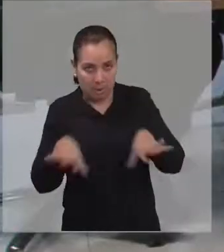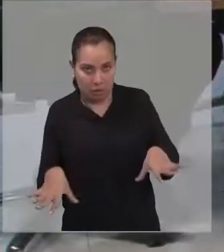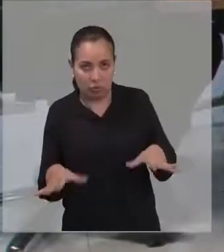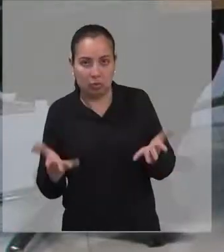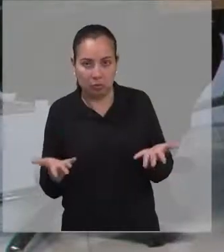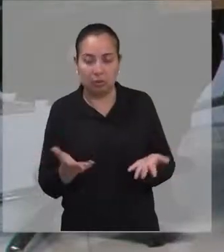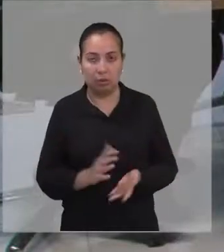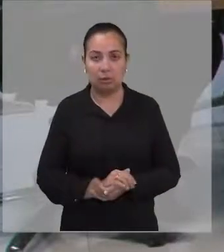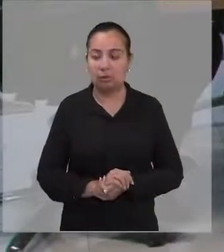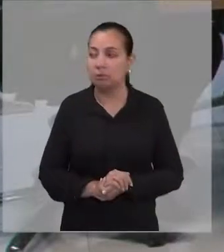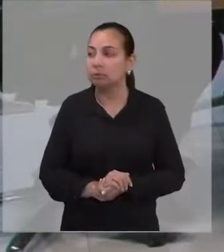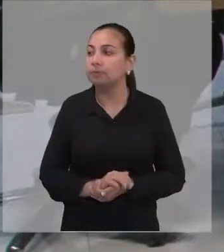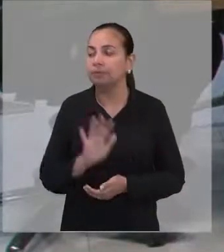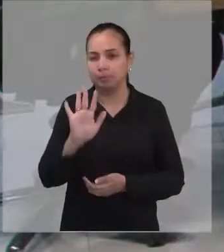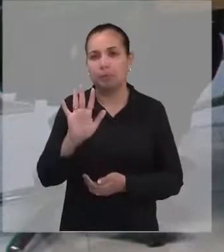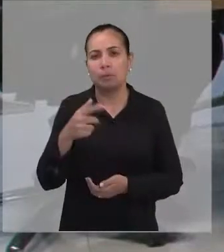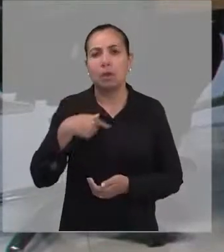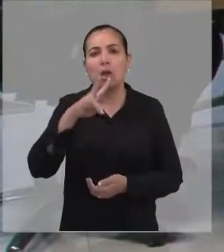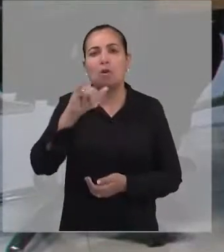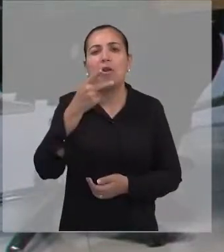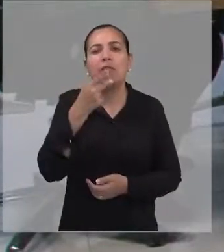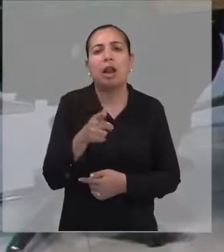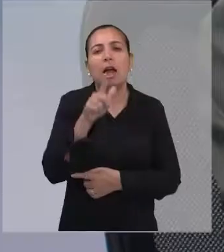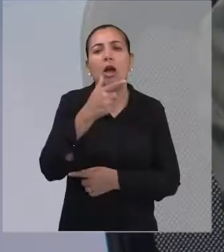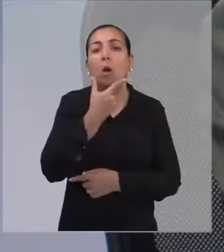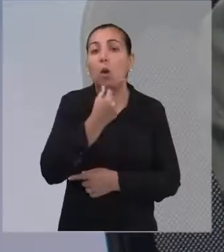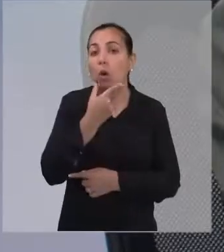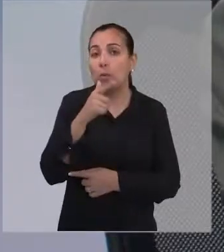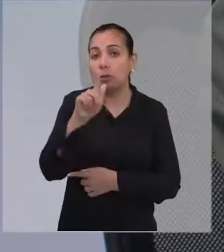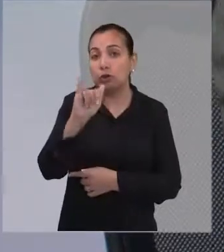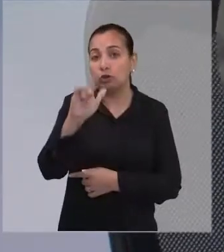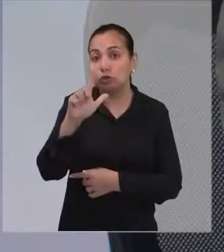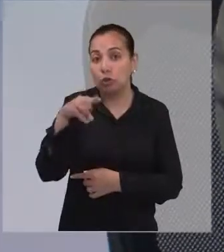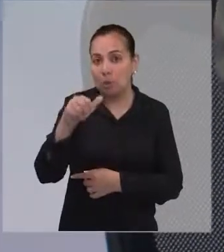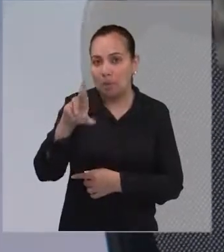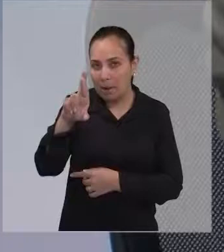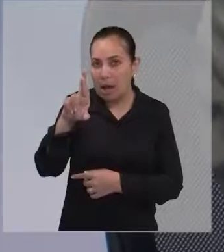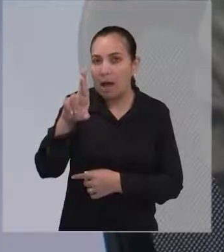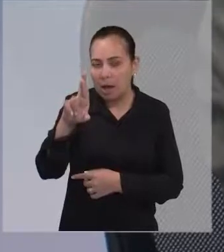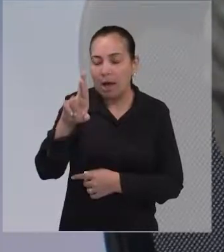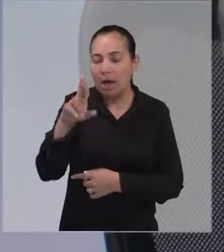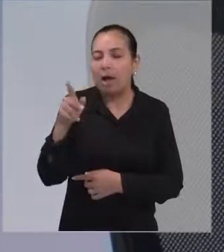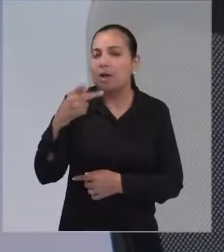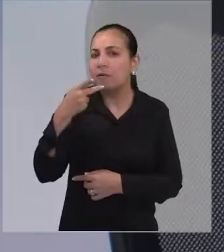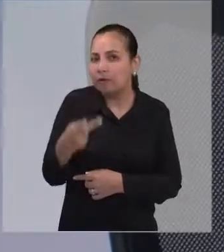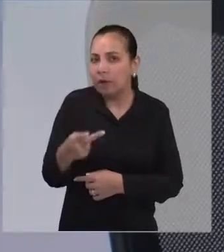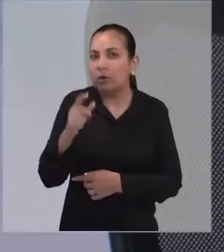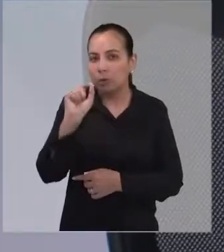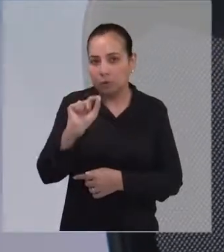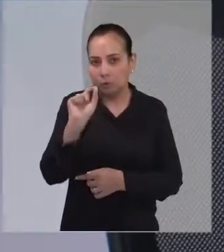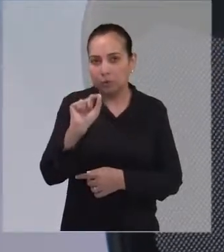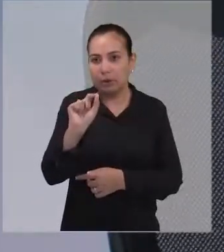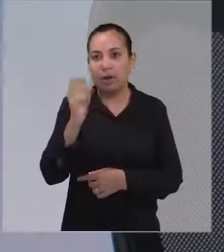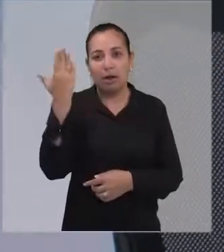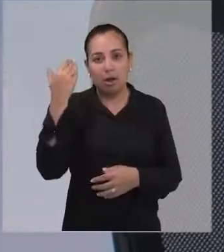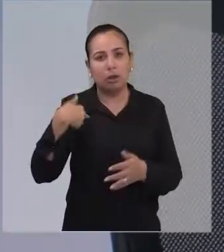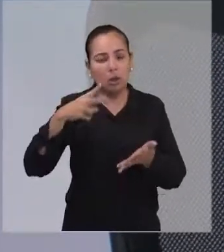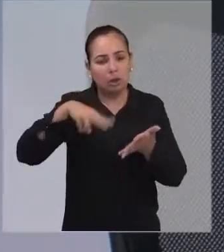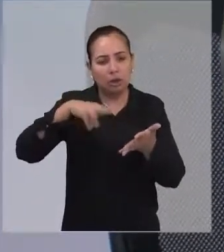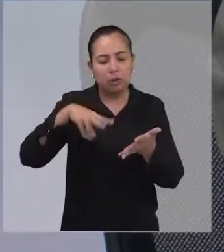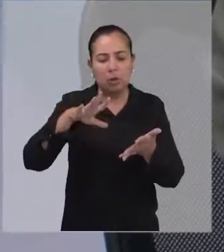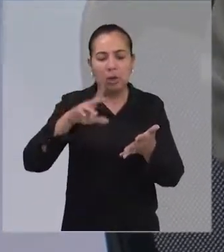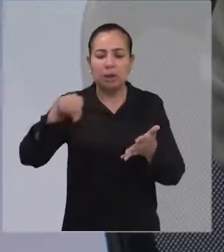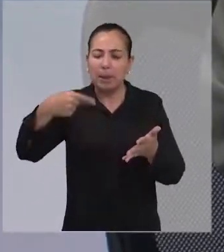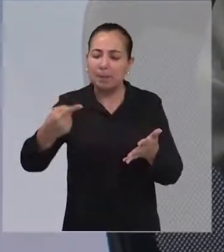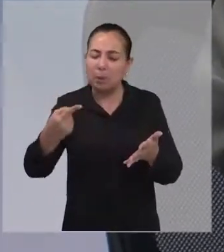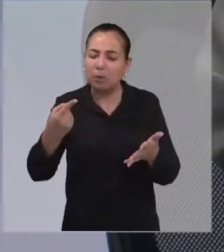Eu queria só trazer aqui uma informação, uma interpretação já do Gilmar Mendes, né, de uma das falas que tinha me passado na leitura, não tinha conseguido